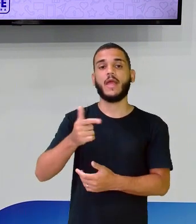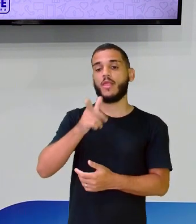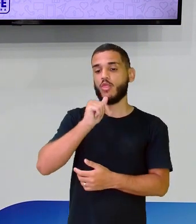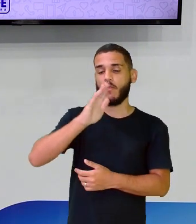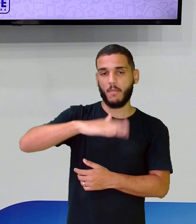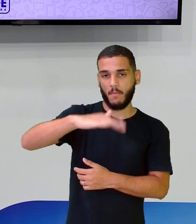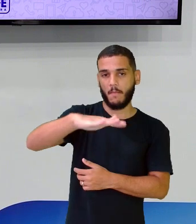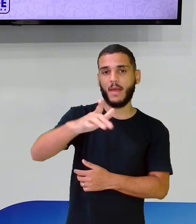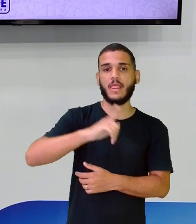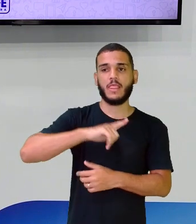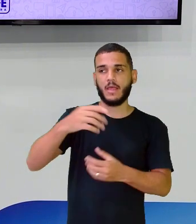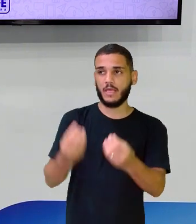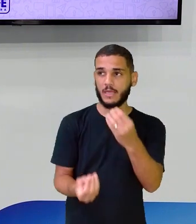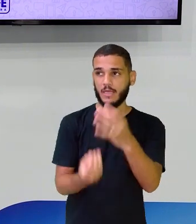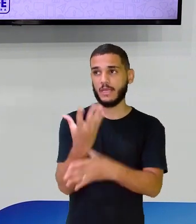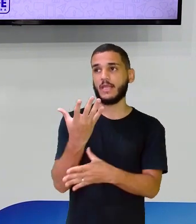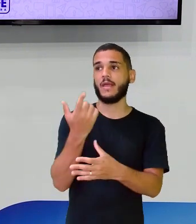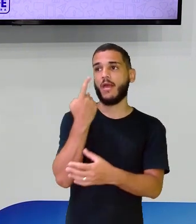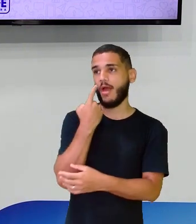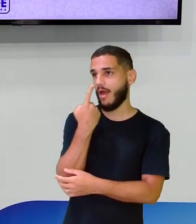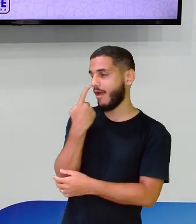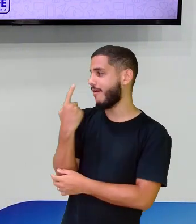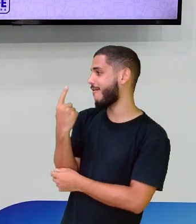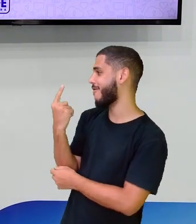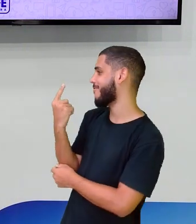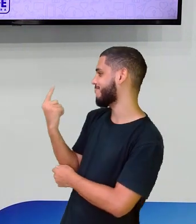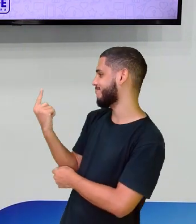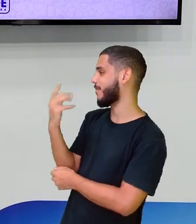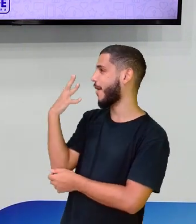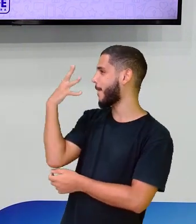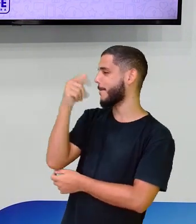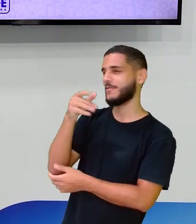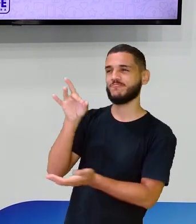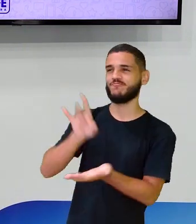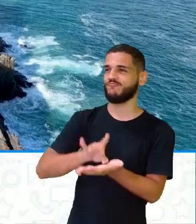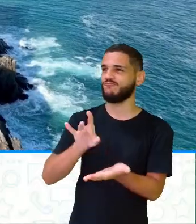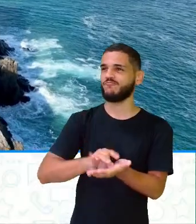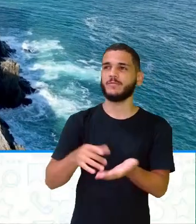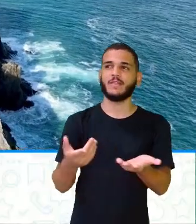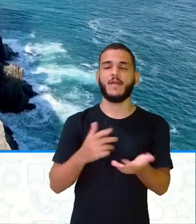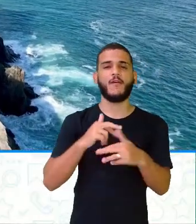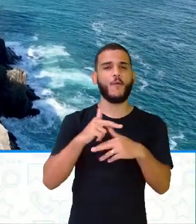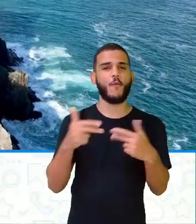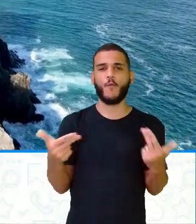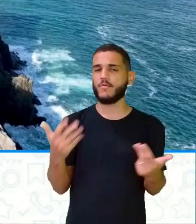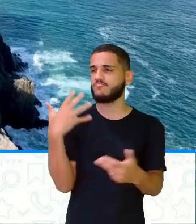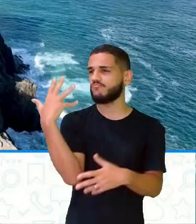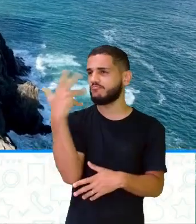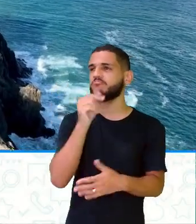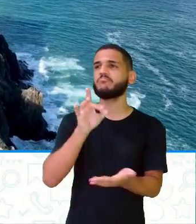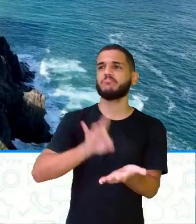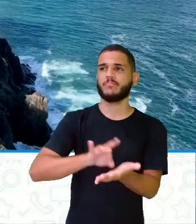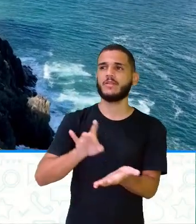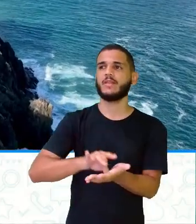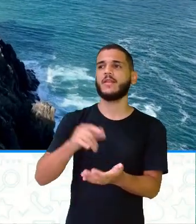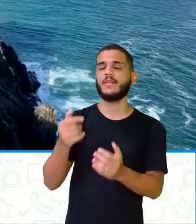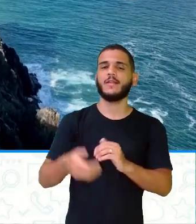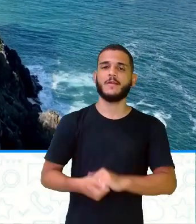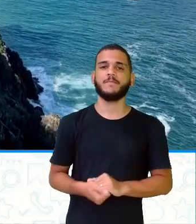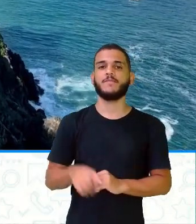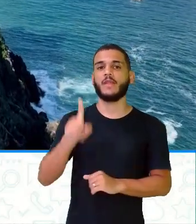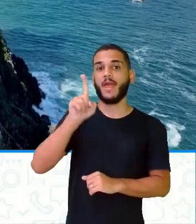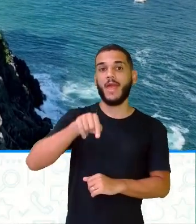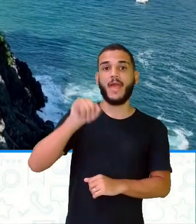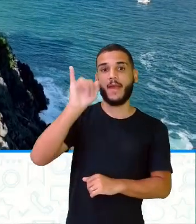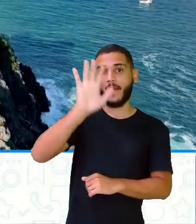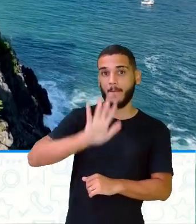formando essas ilhas, tá certo? E olha só, muito bonito, gente. Tem muita coisa bonita aí. Essa daqui é a